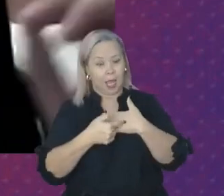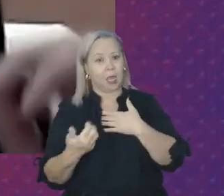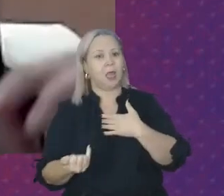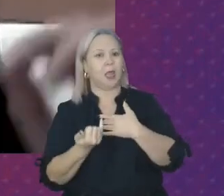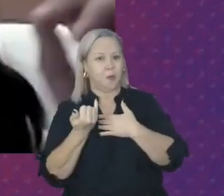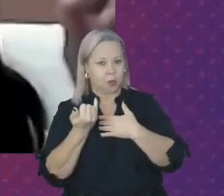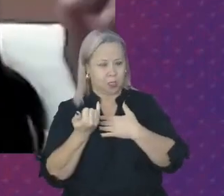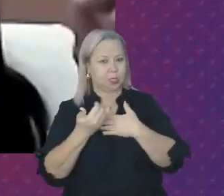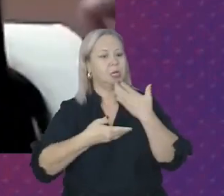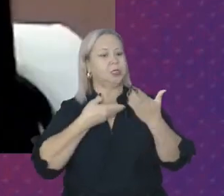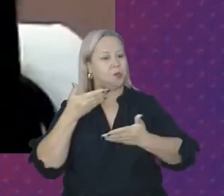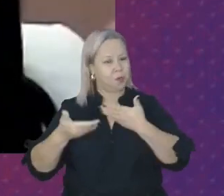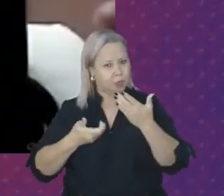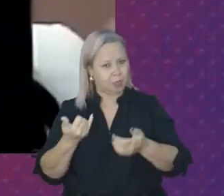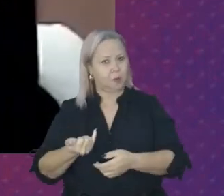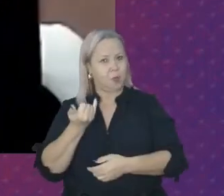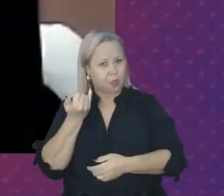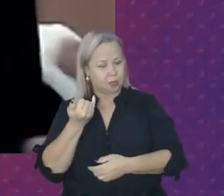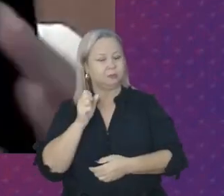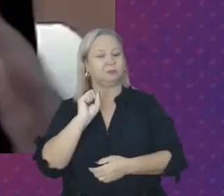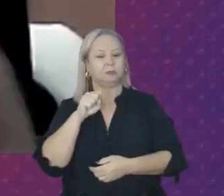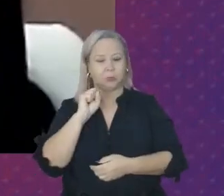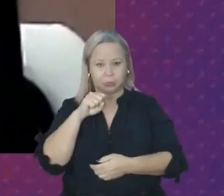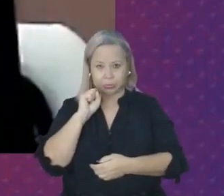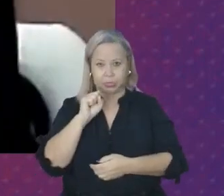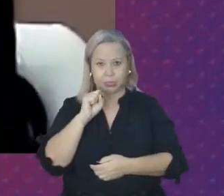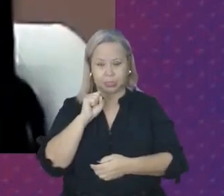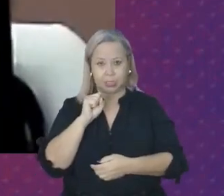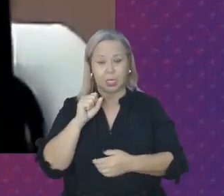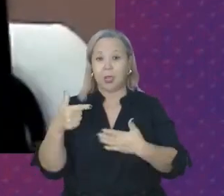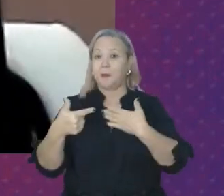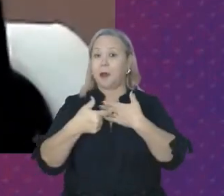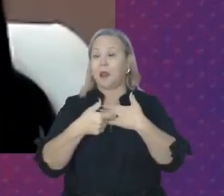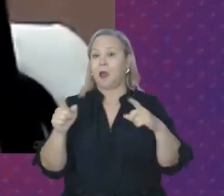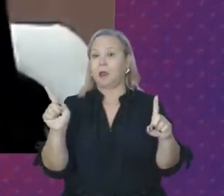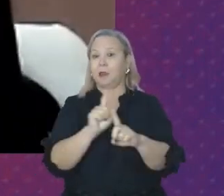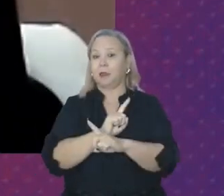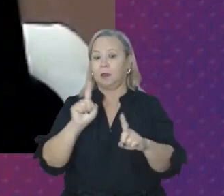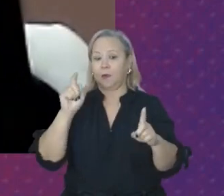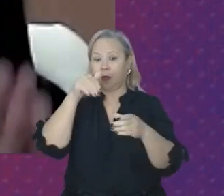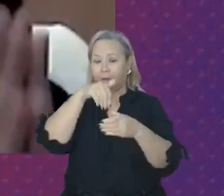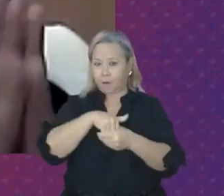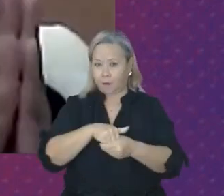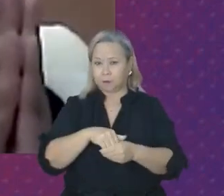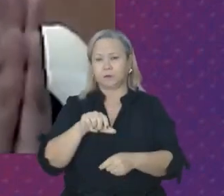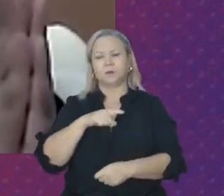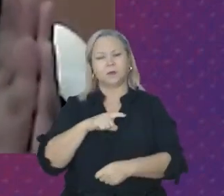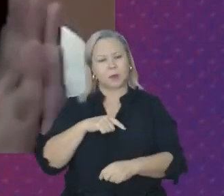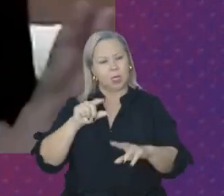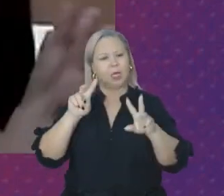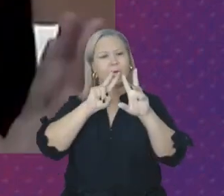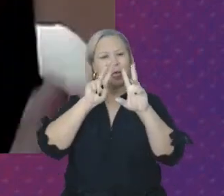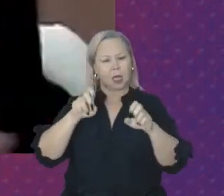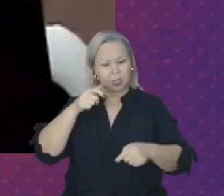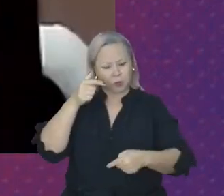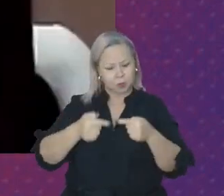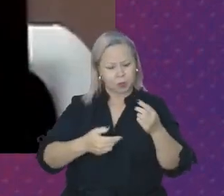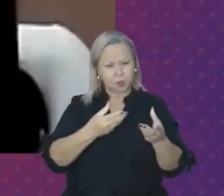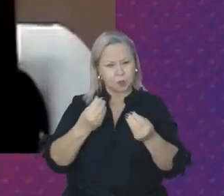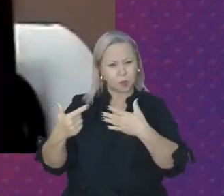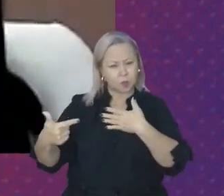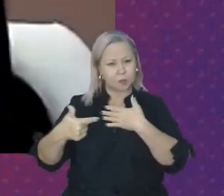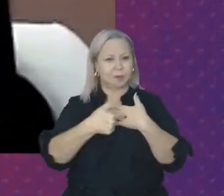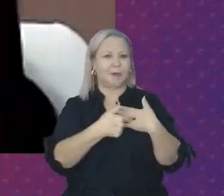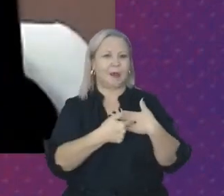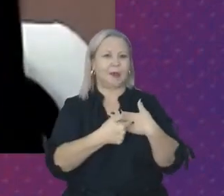importante, engajamento é importante? Sim, mas like não é voto. Temos muitos casos de políticos com muitos likes